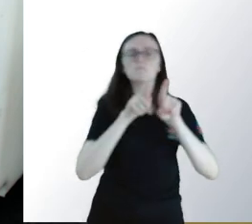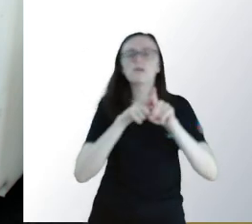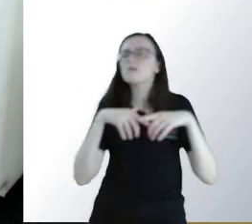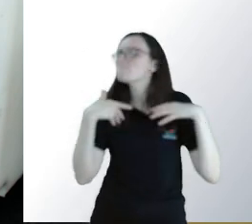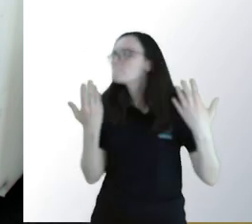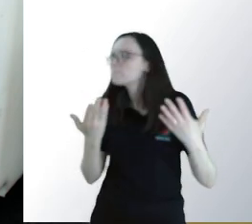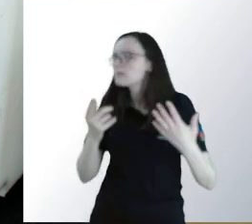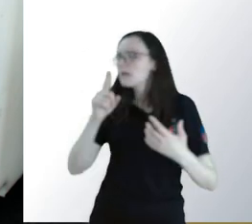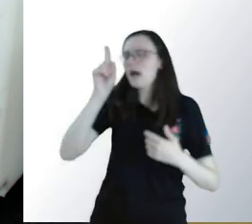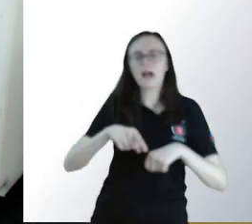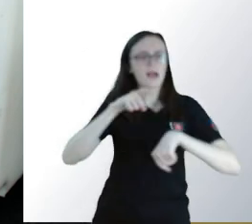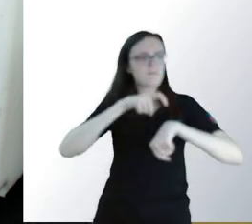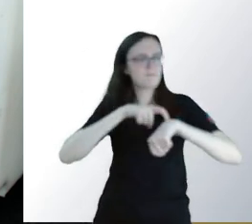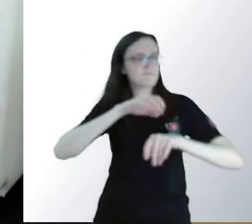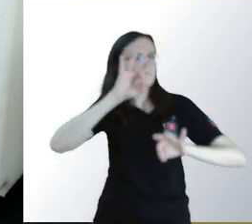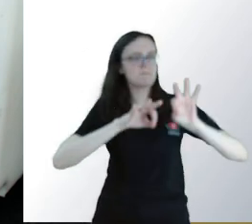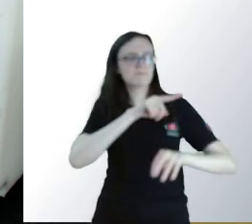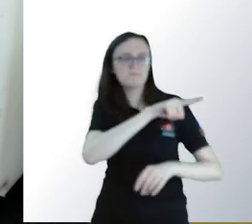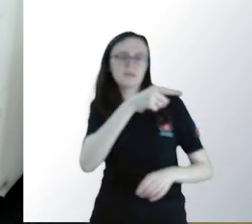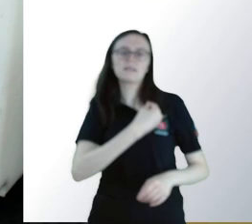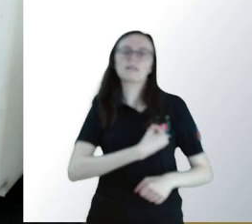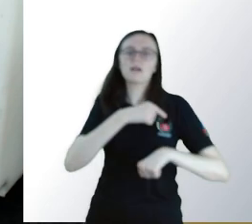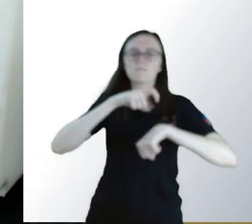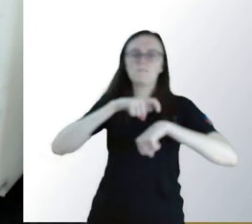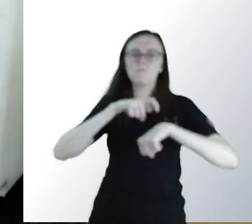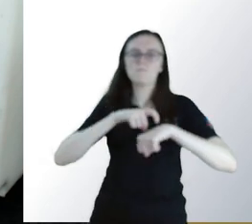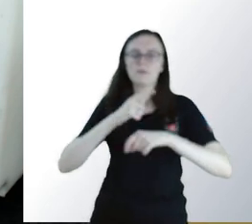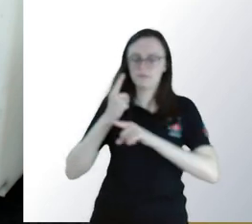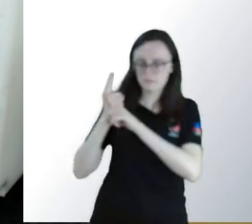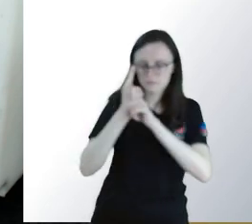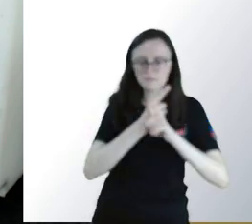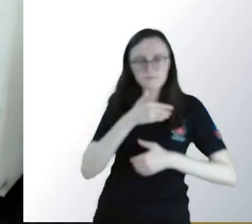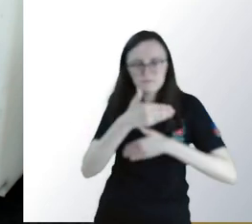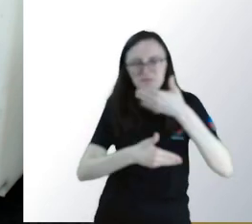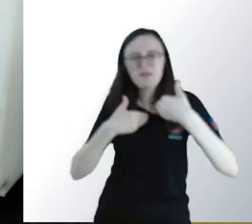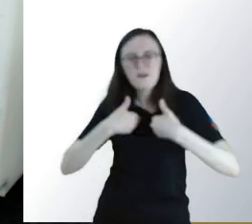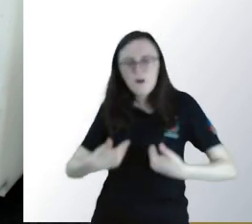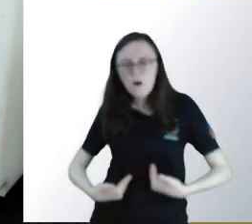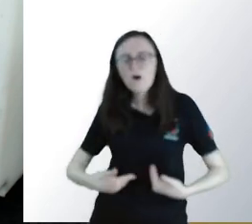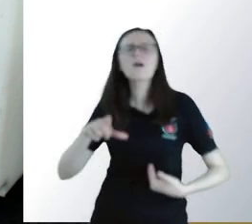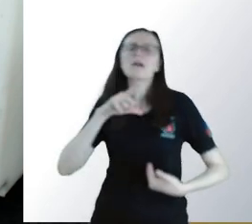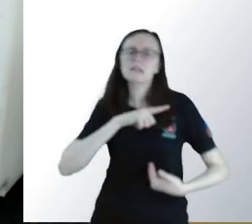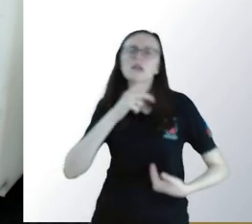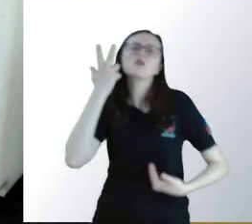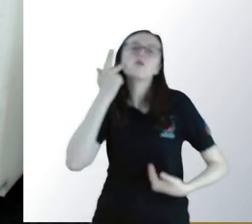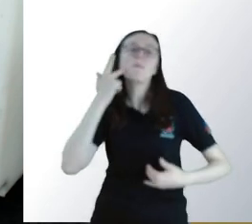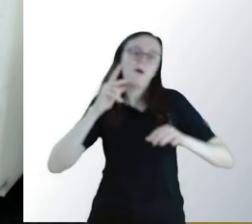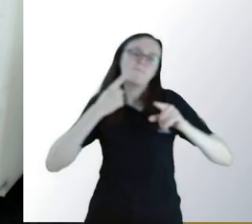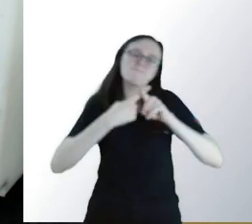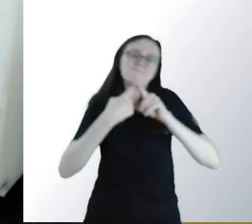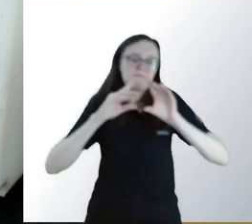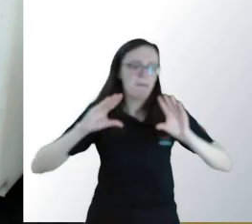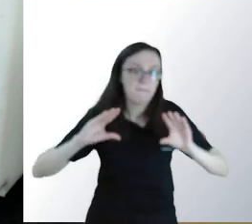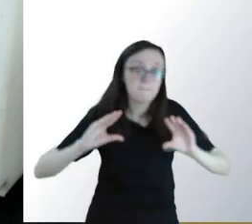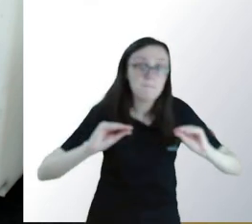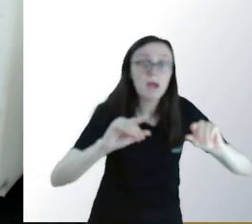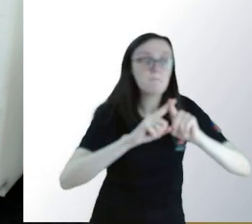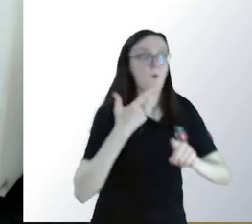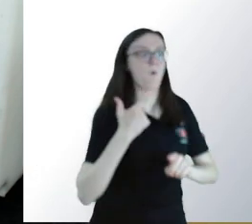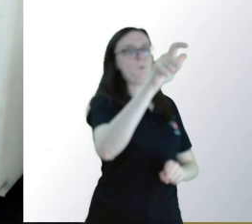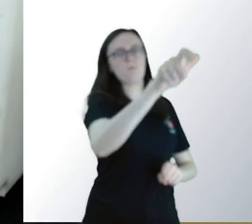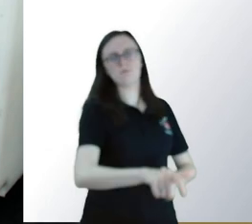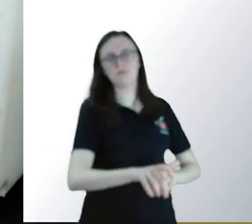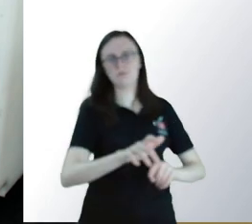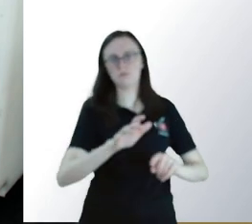ponto é um momento, porque eles estão nesse momento de descoberta, de desenvolvimento, e tem o caráter exploratório, até que ponto esse caráter exploratório é